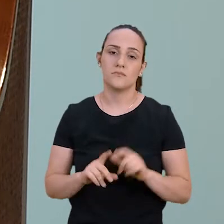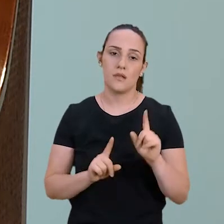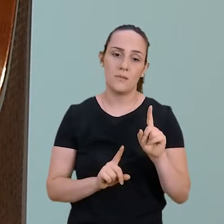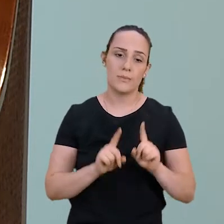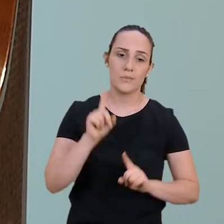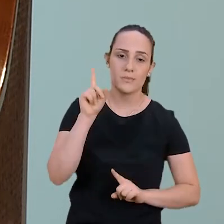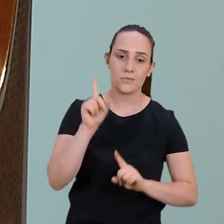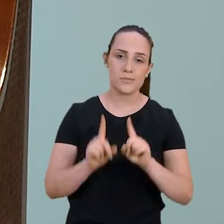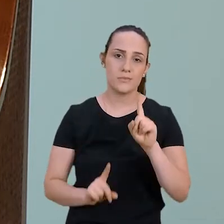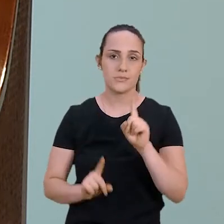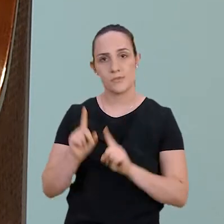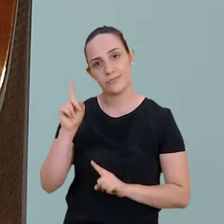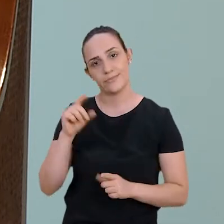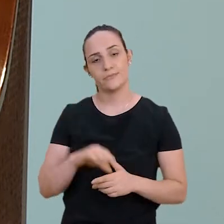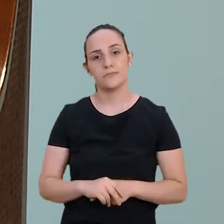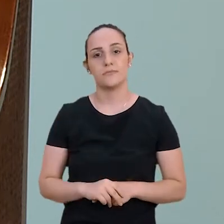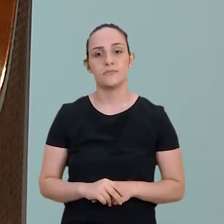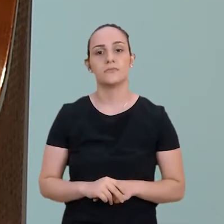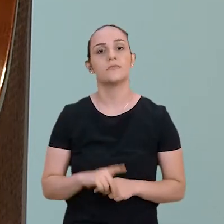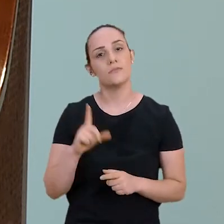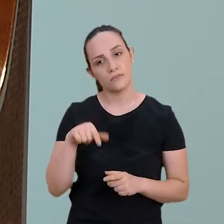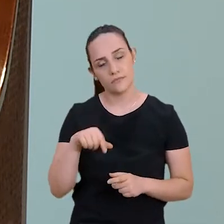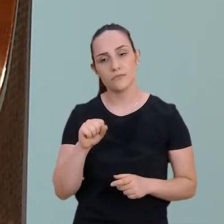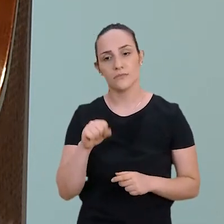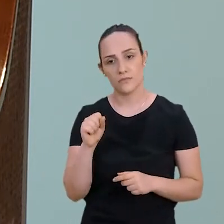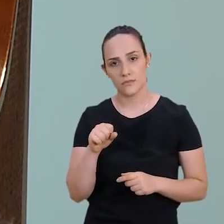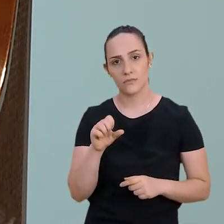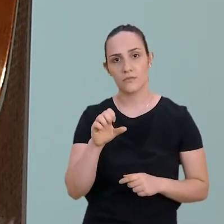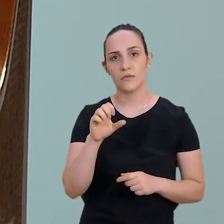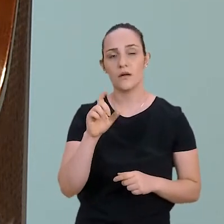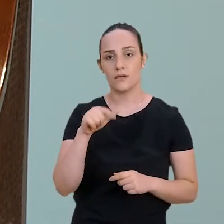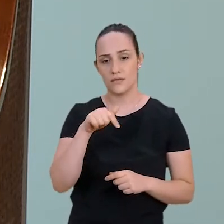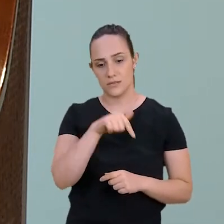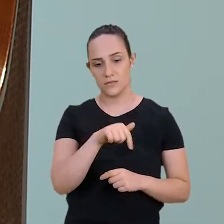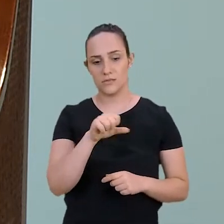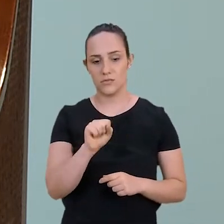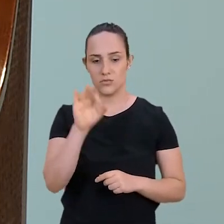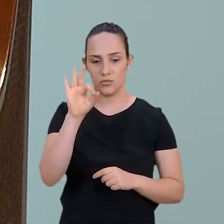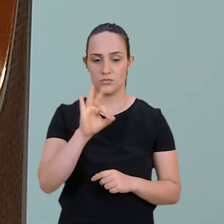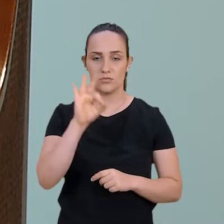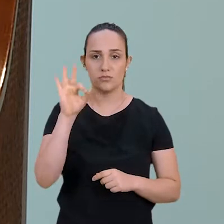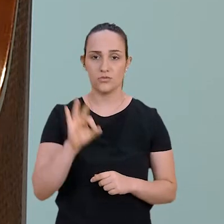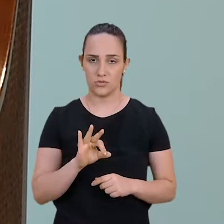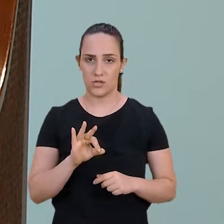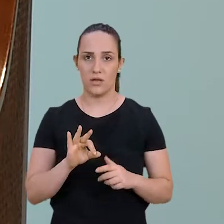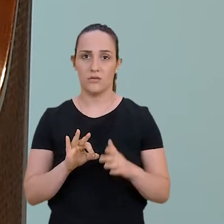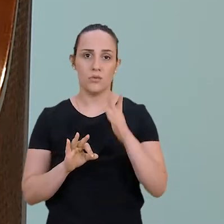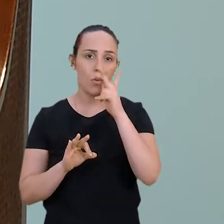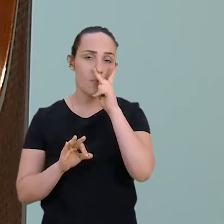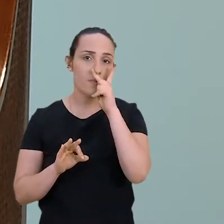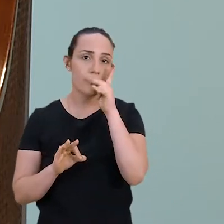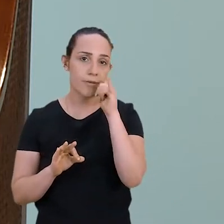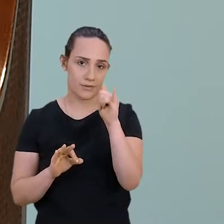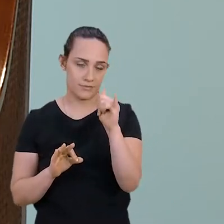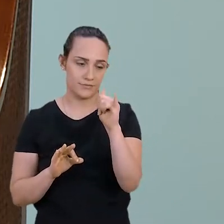estatística. E isso é estatística mesmo, que 78% dos pais, né, no primeiro ano